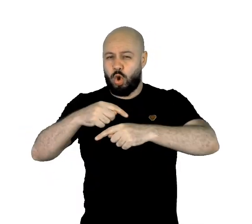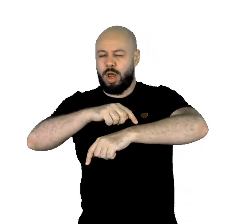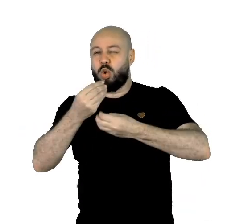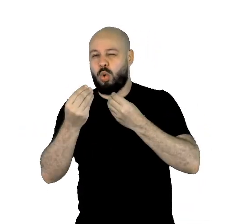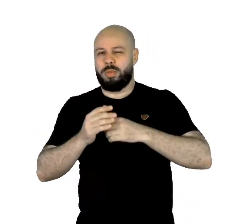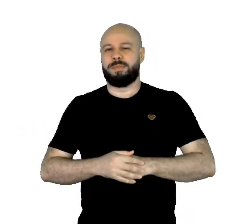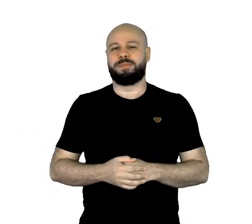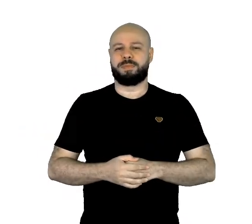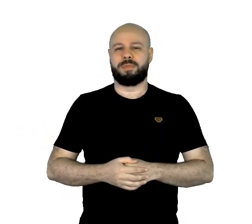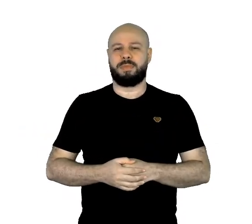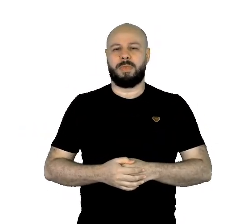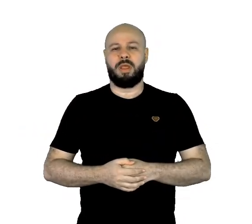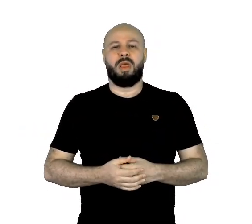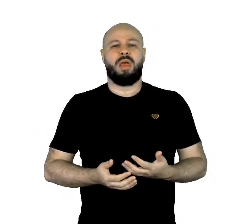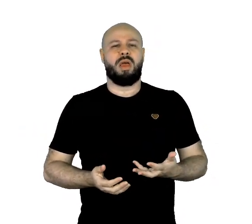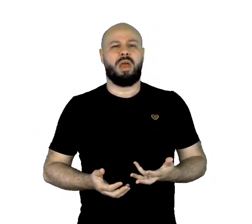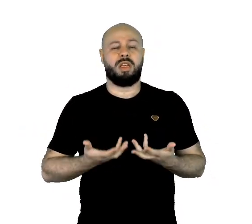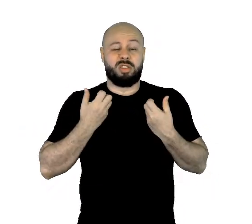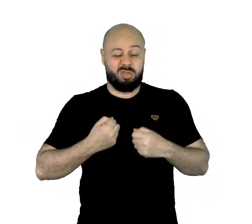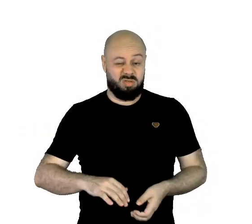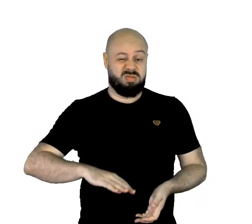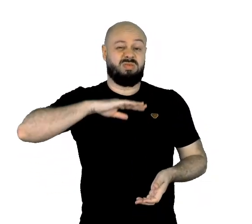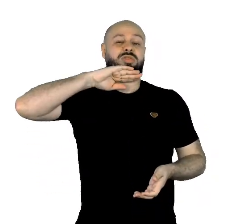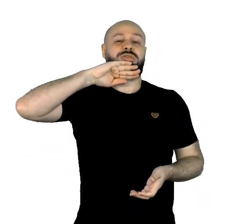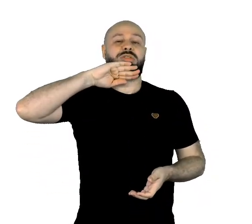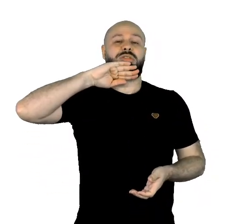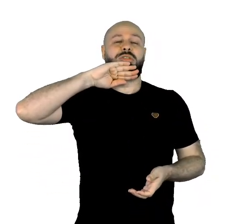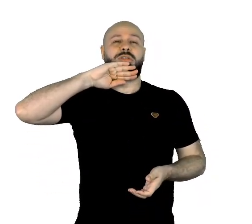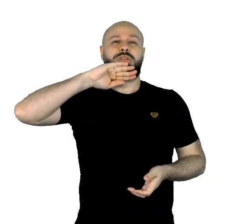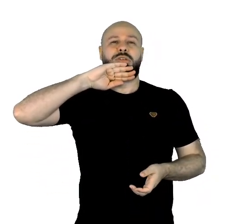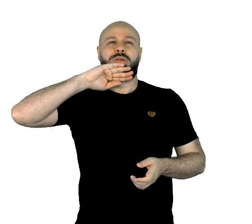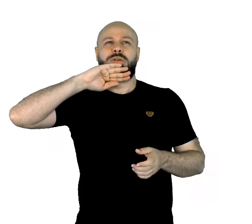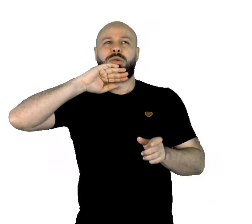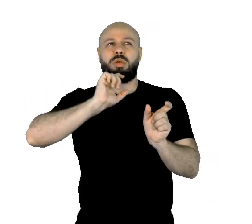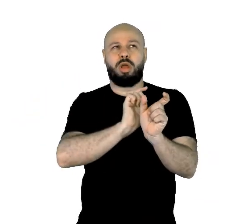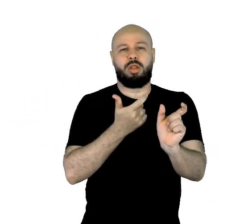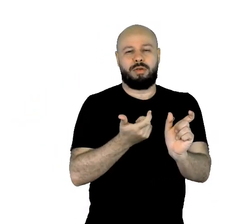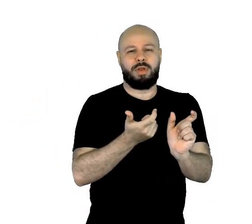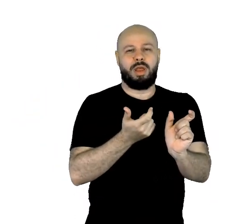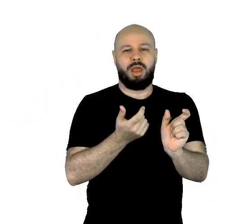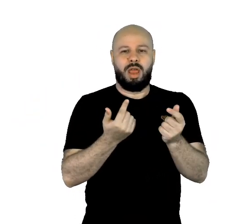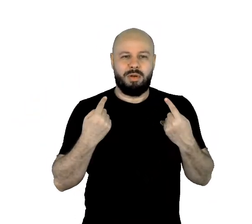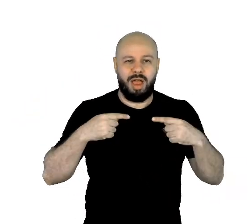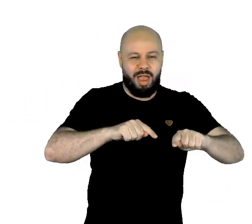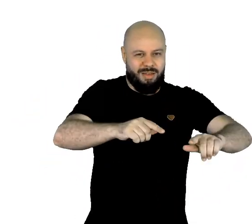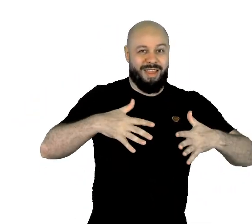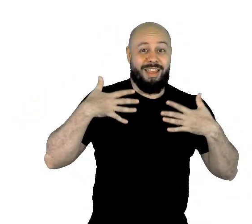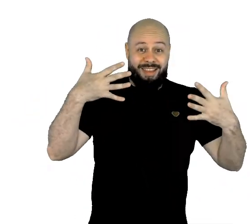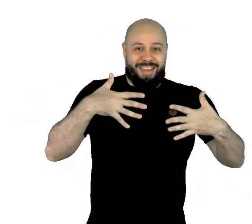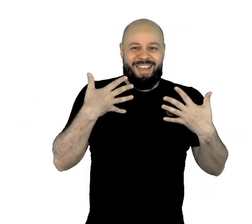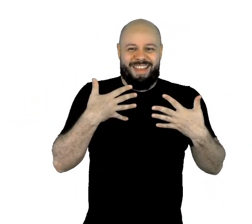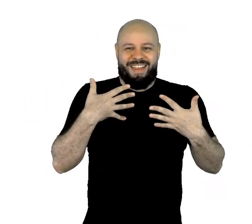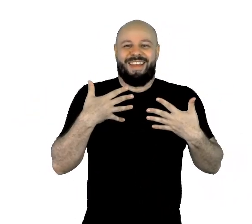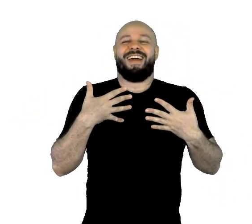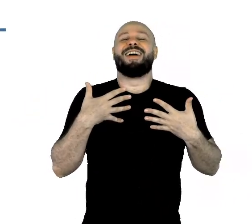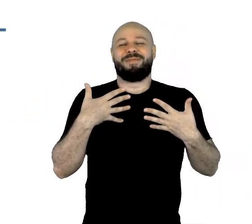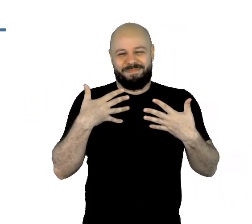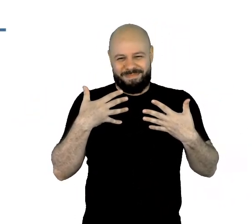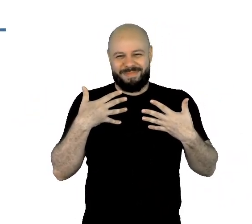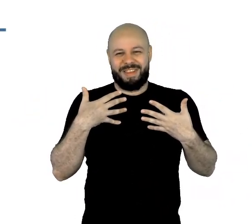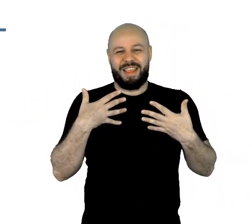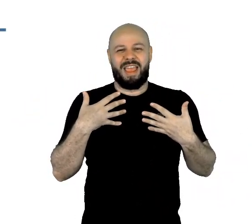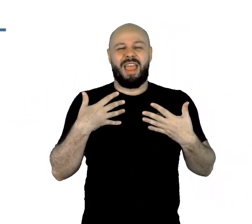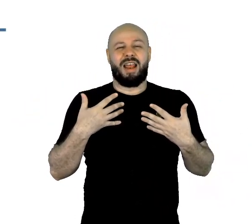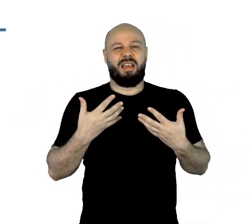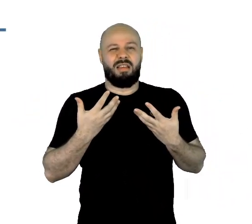ver? Esgotada. O contrário seria ativo, animada, né? Em vez de ela estar esgotada, ela